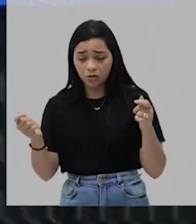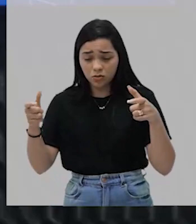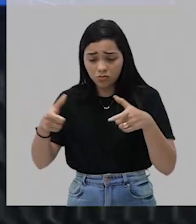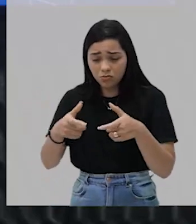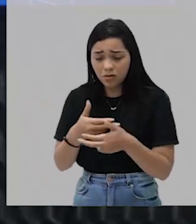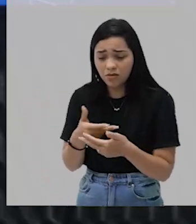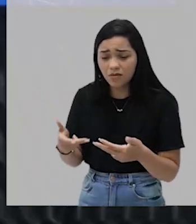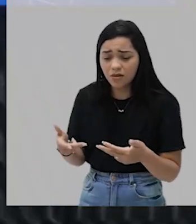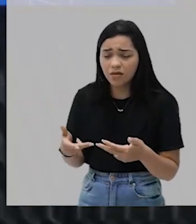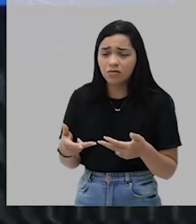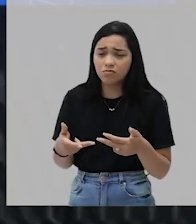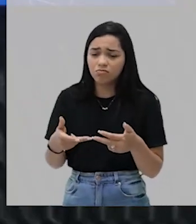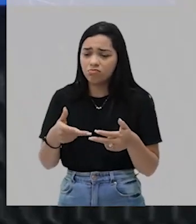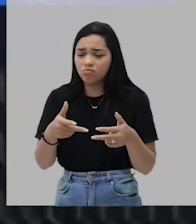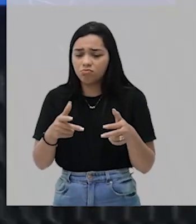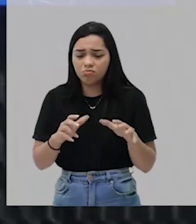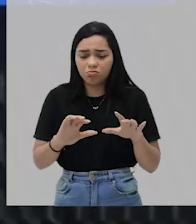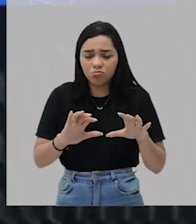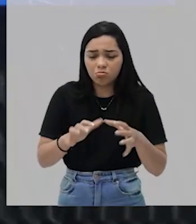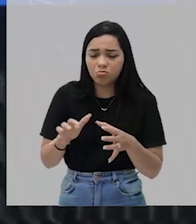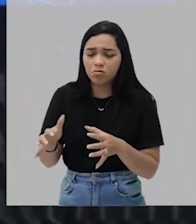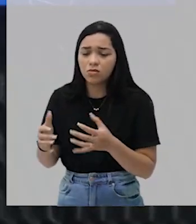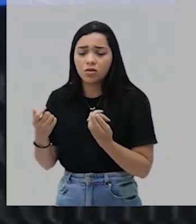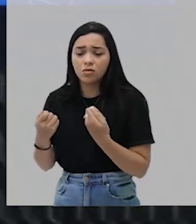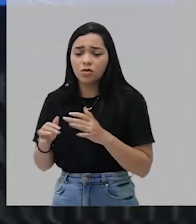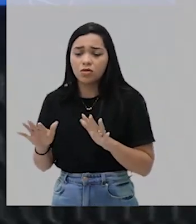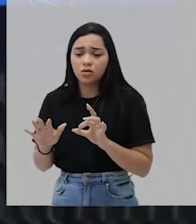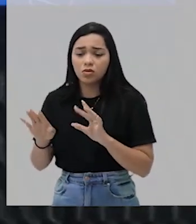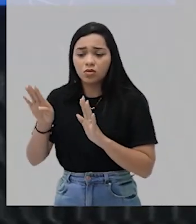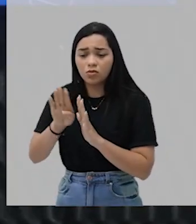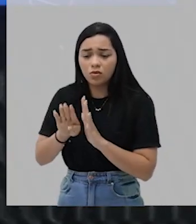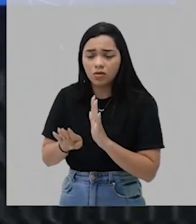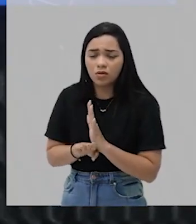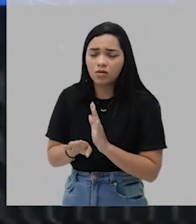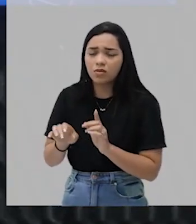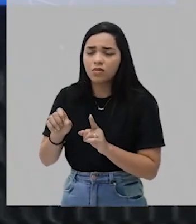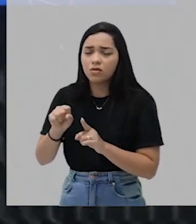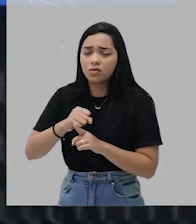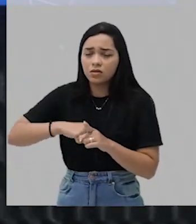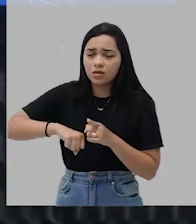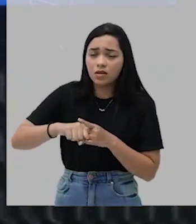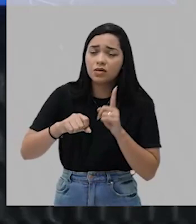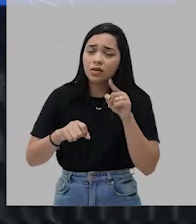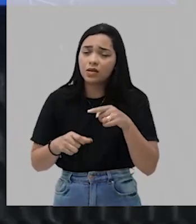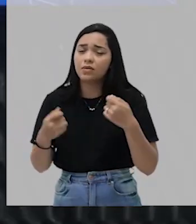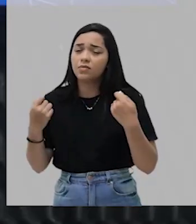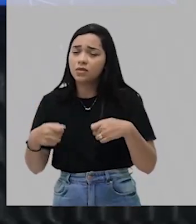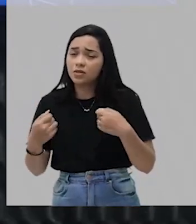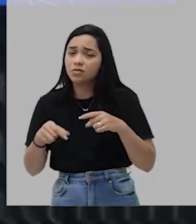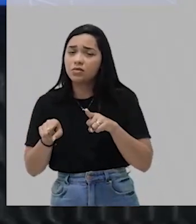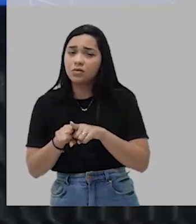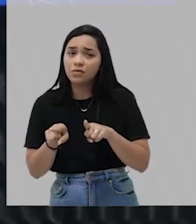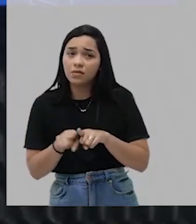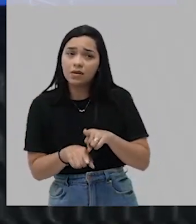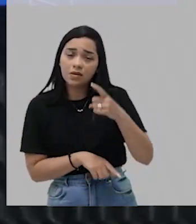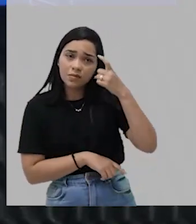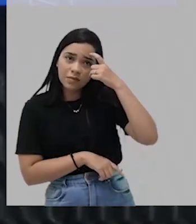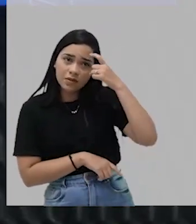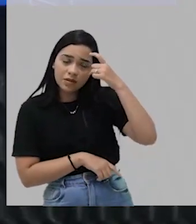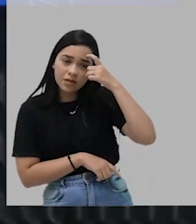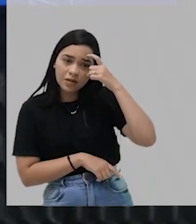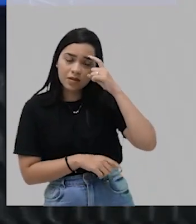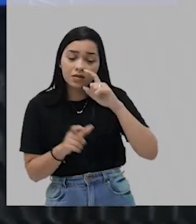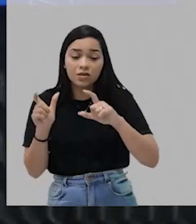várias instâncias, sem necessariamente atingir os programas sociais. É preciso repensar essa